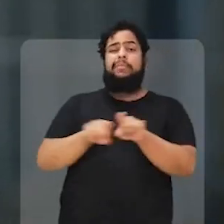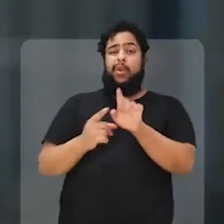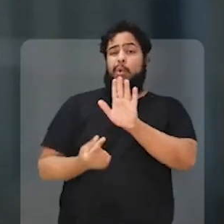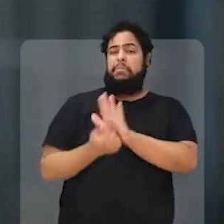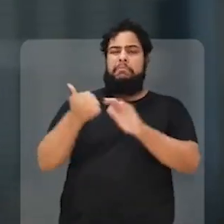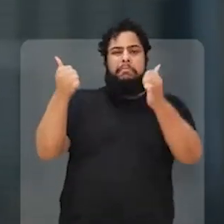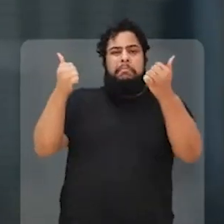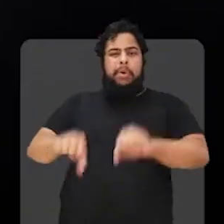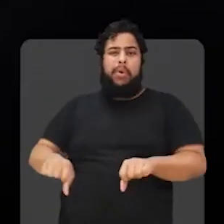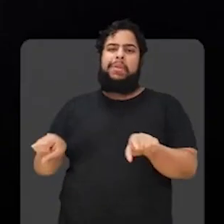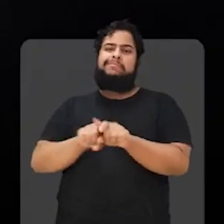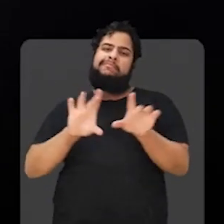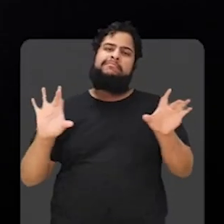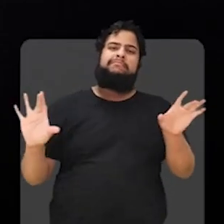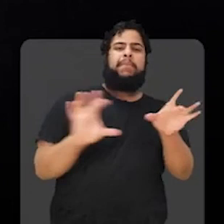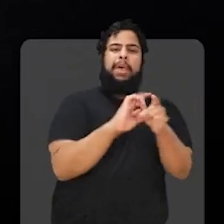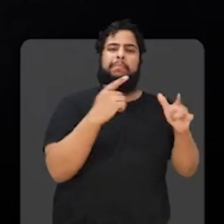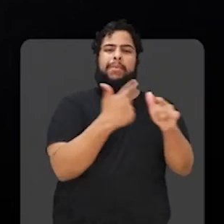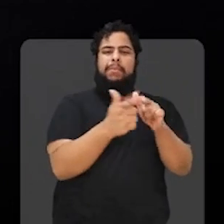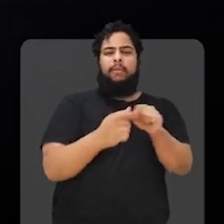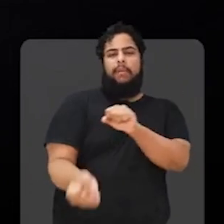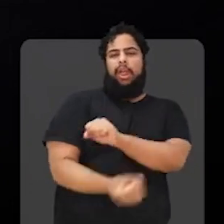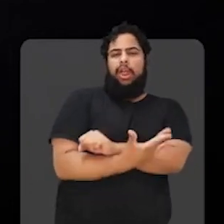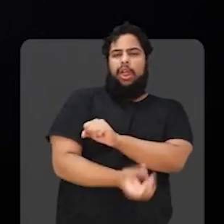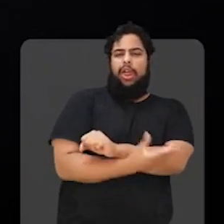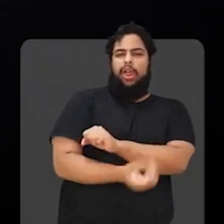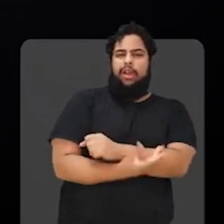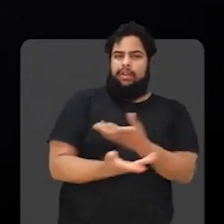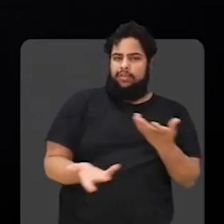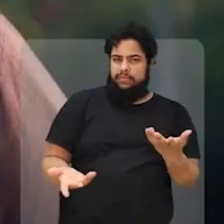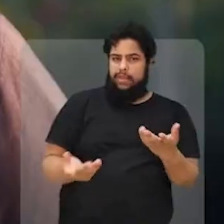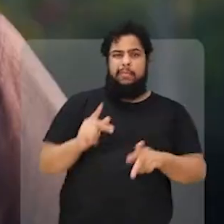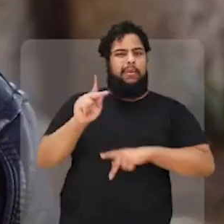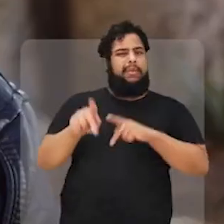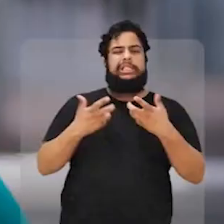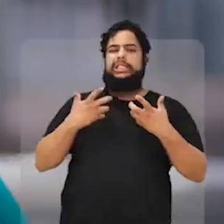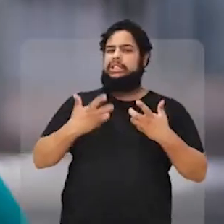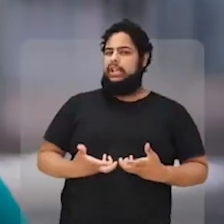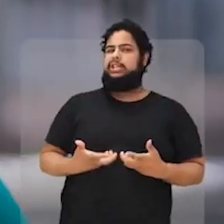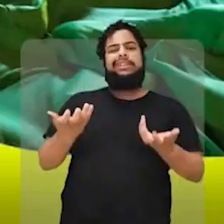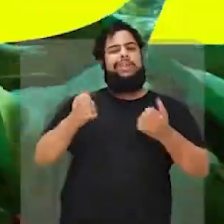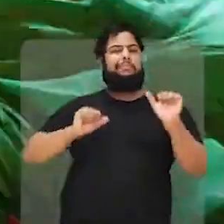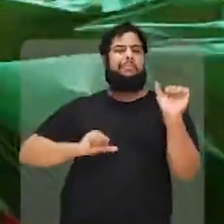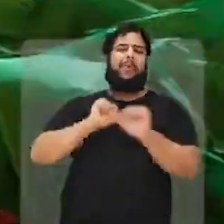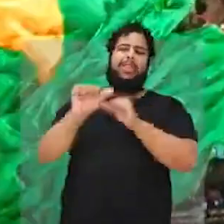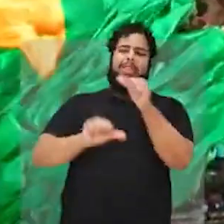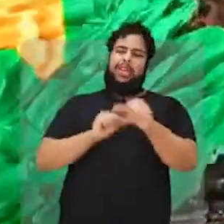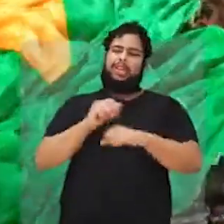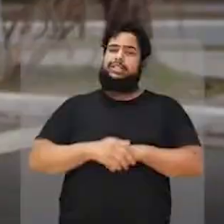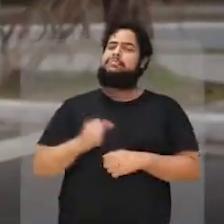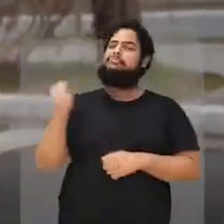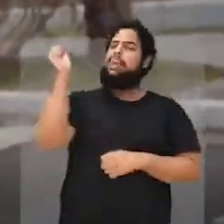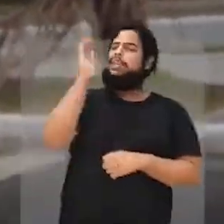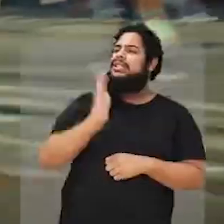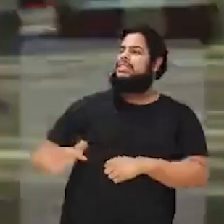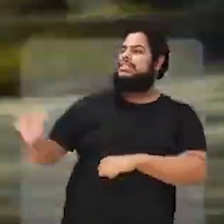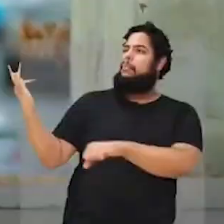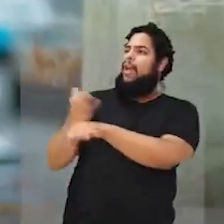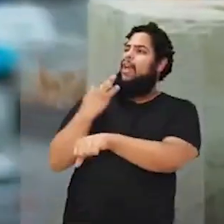na economia e ligado a muitos escândalos de corrupção. O povo cansou e quer mudança.